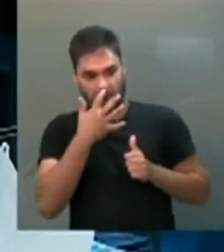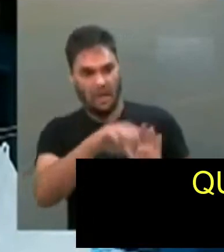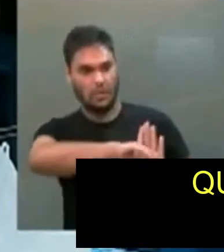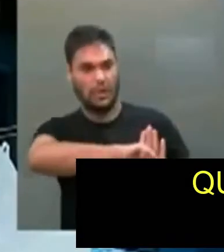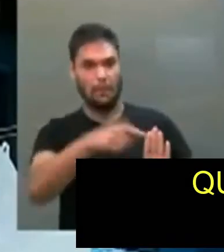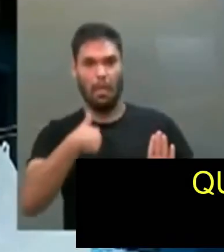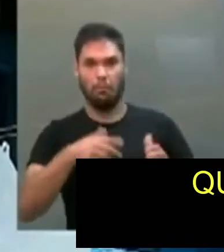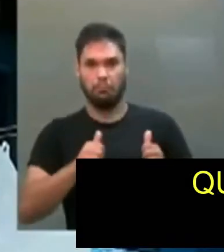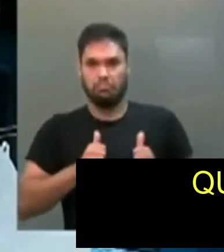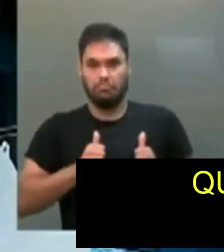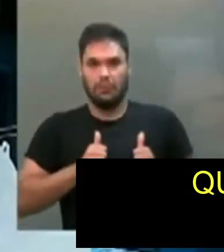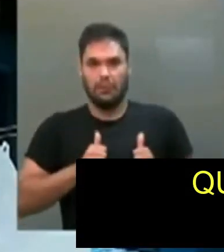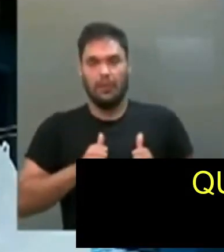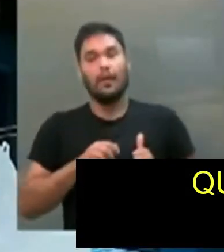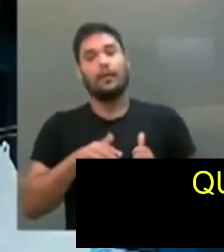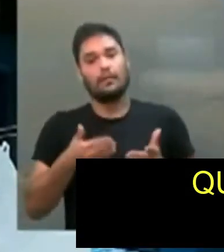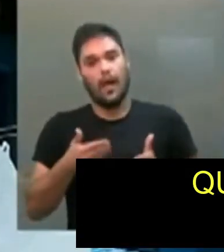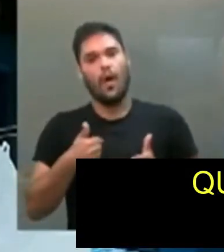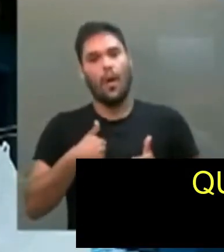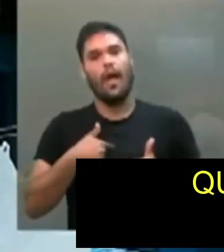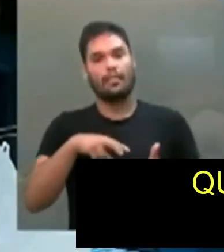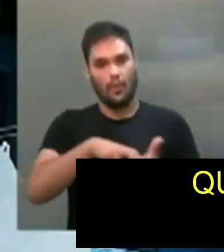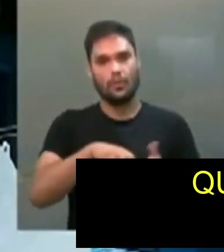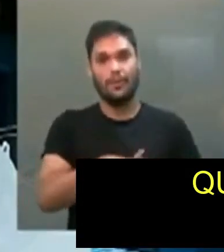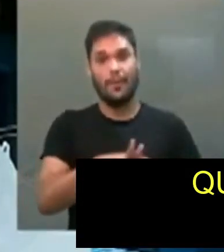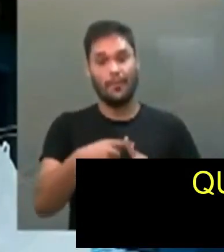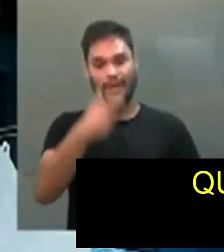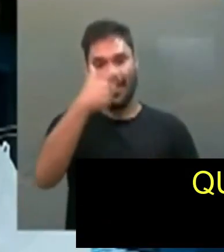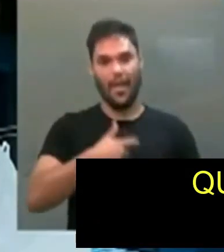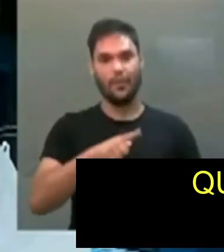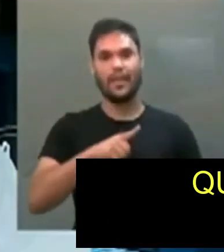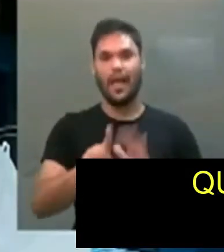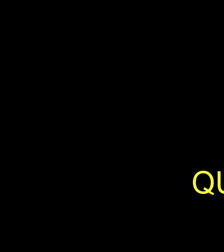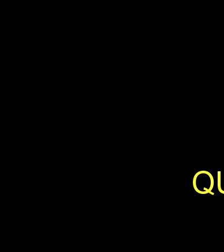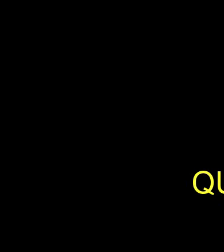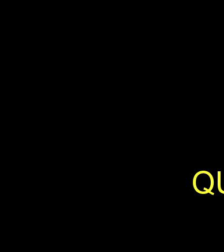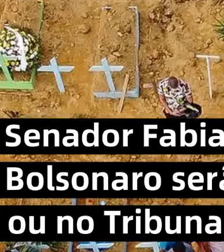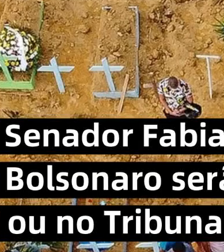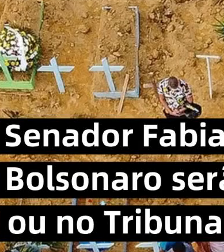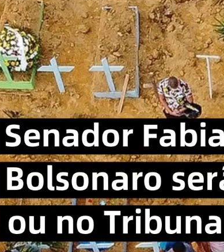quando o agente tenha por lei obrigação de proteção, vigilância e cuidado.